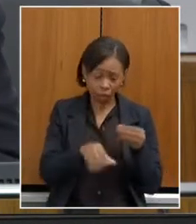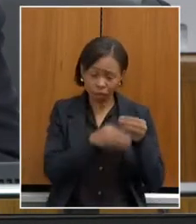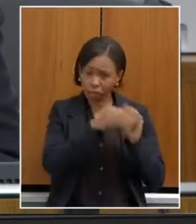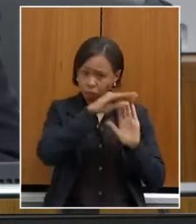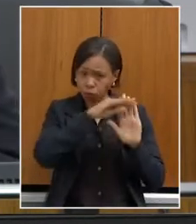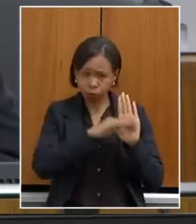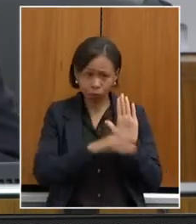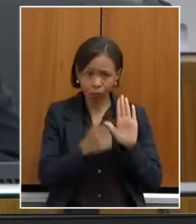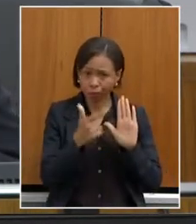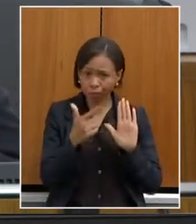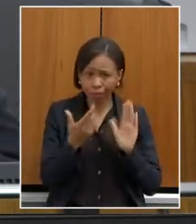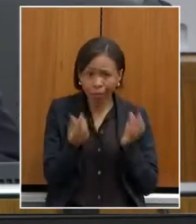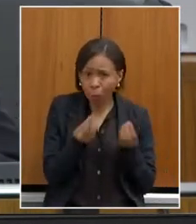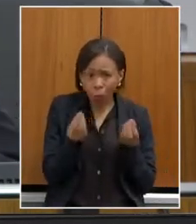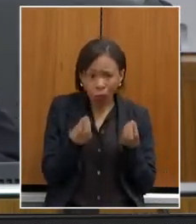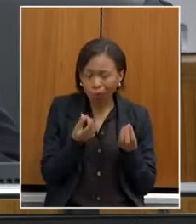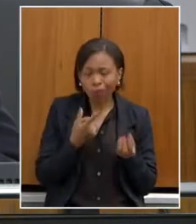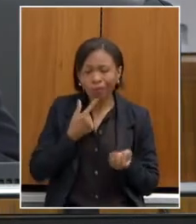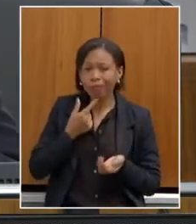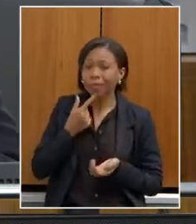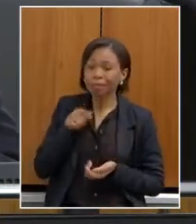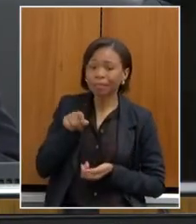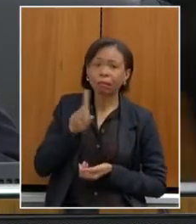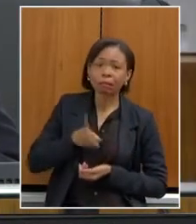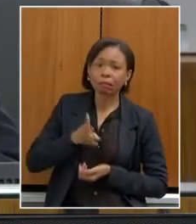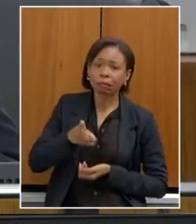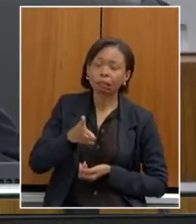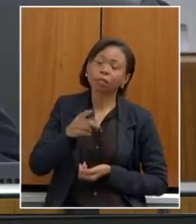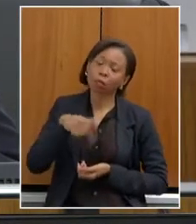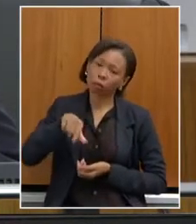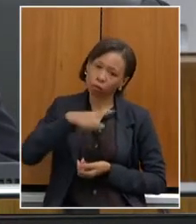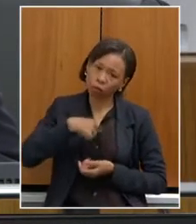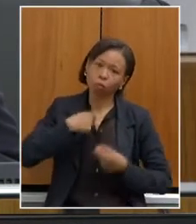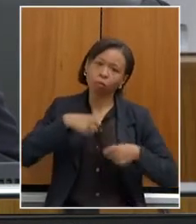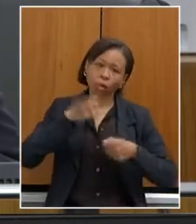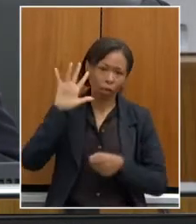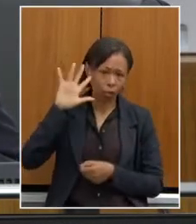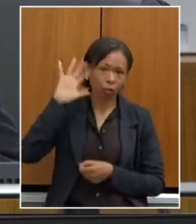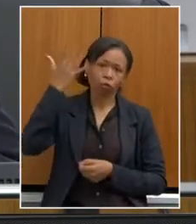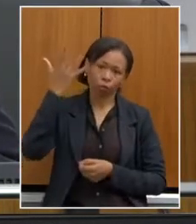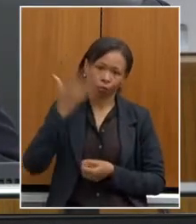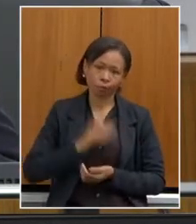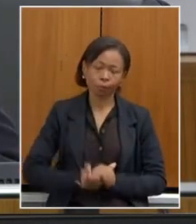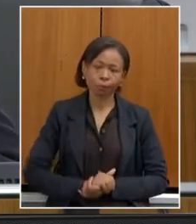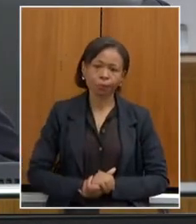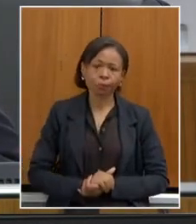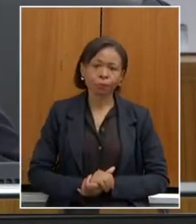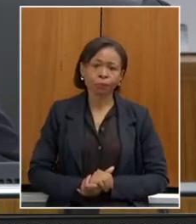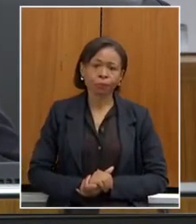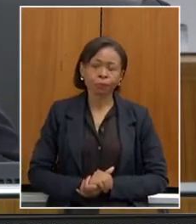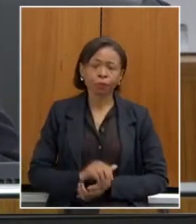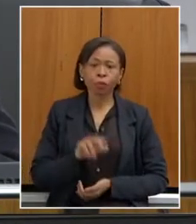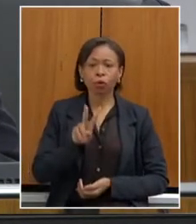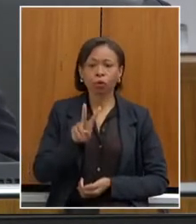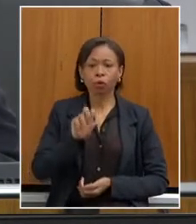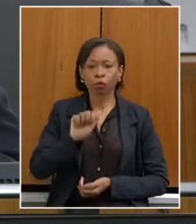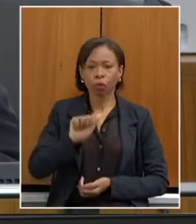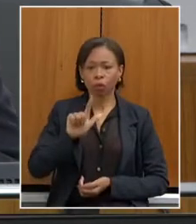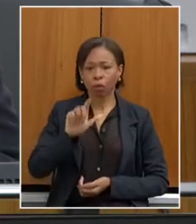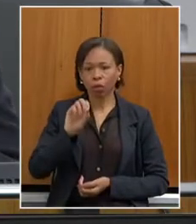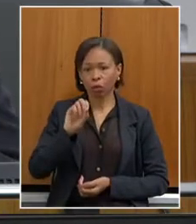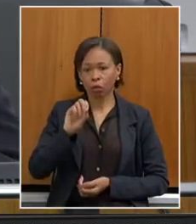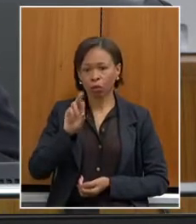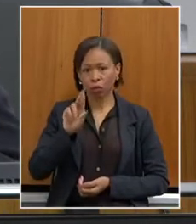vermelho então temos que facilitar de alguma forma o Valor a Minas vamos abrir essa